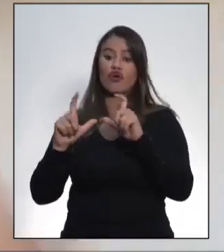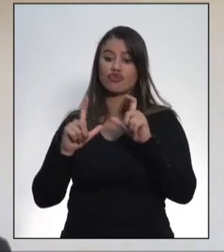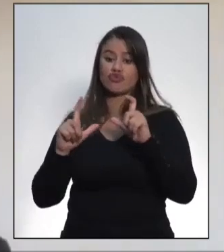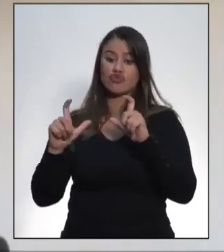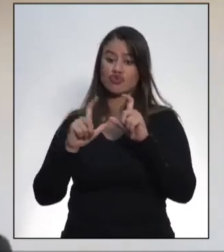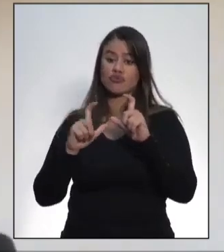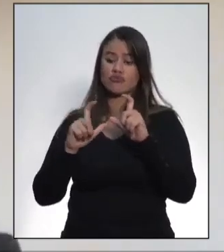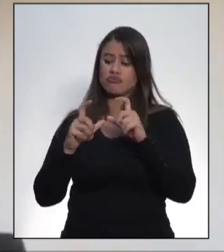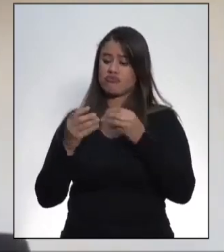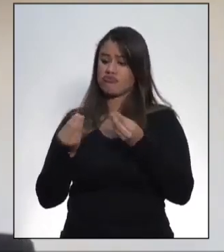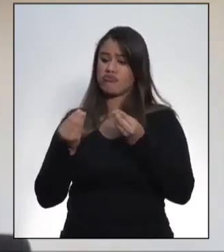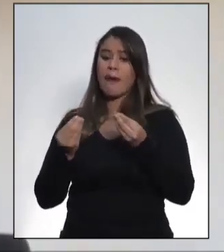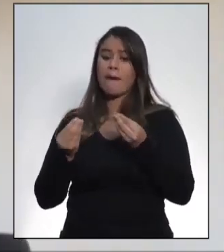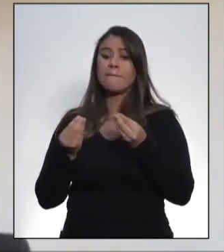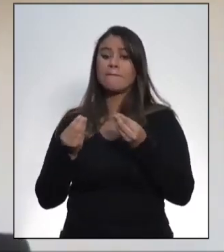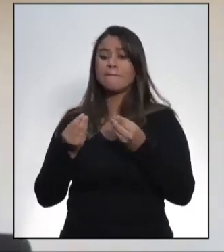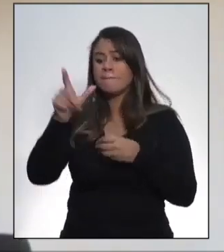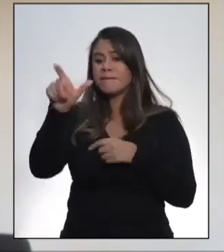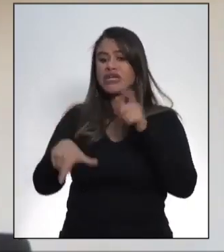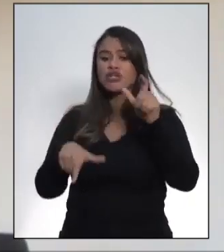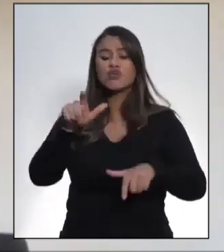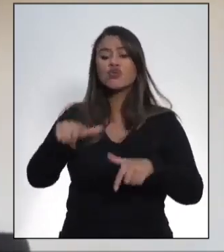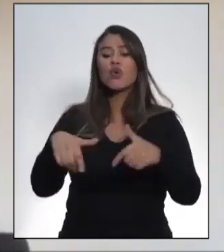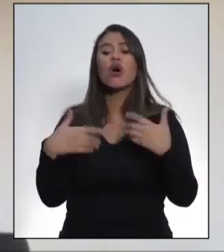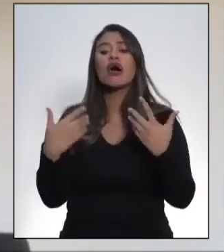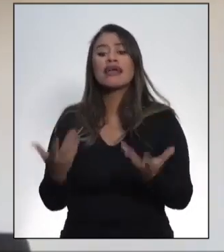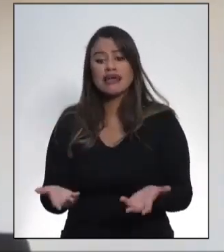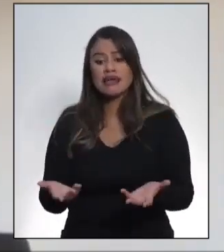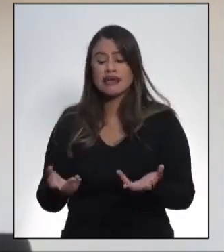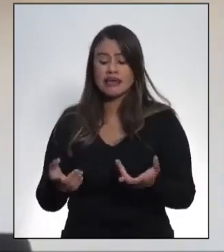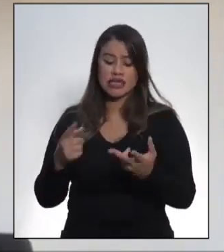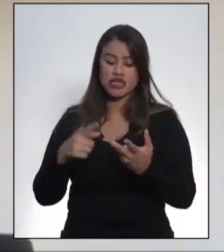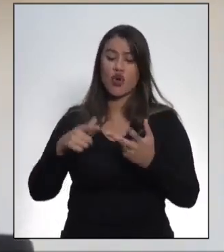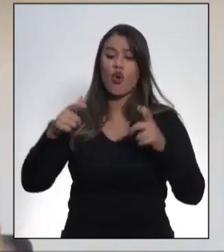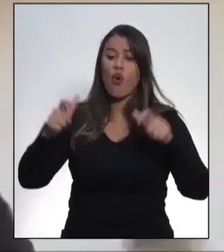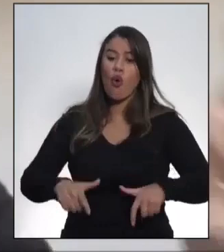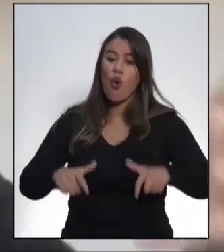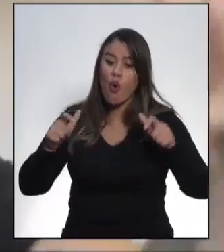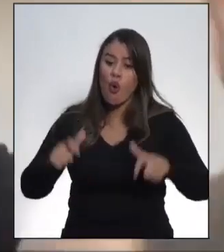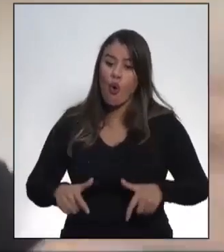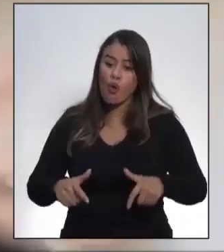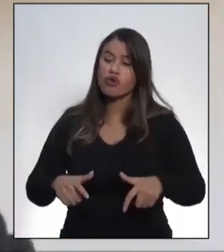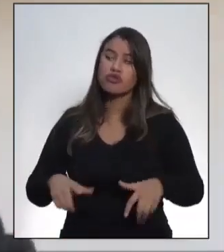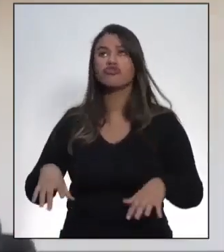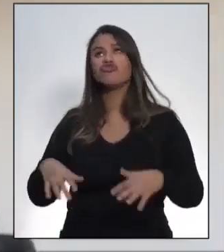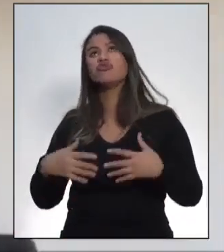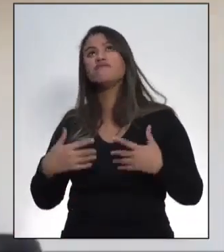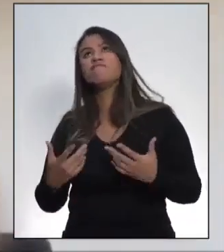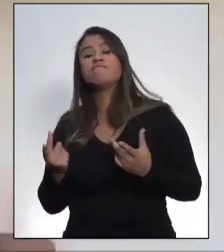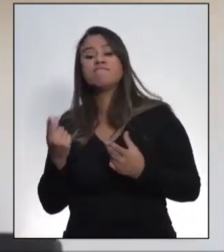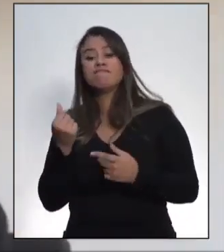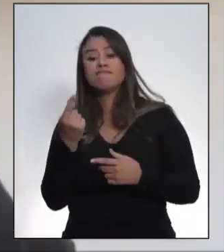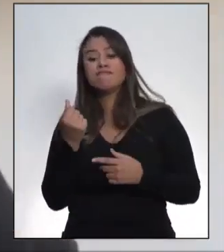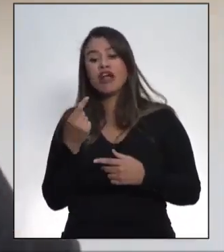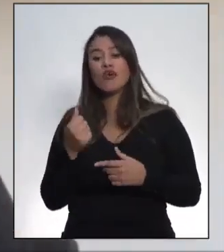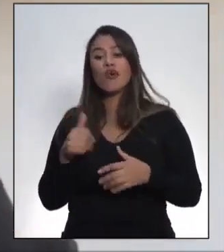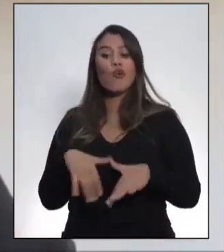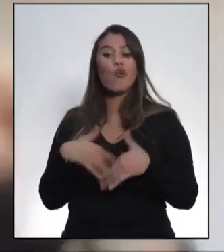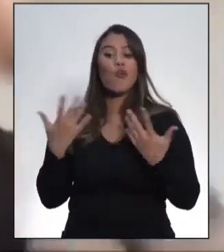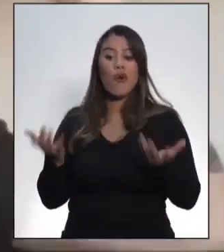foto para quem? Onde? Por qual preço? Você pode abrir uma barraquinha de fotos para vender fotos